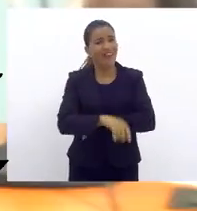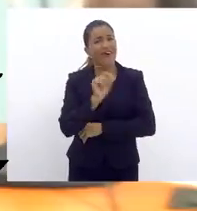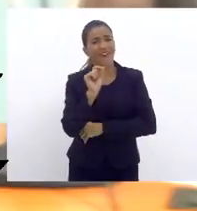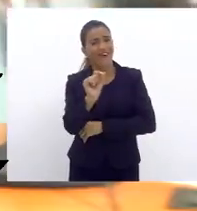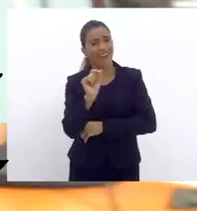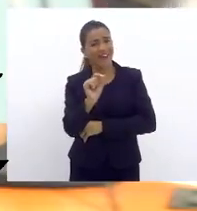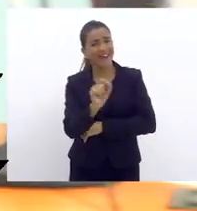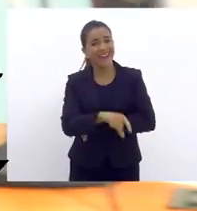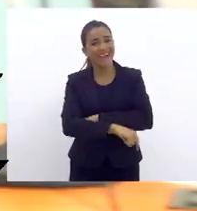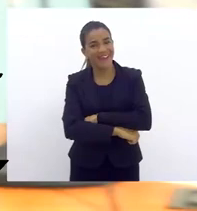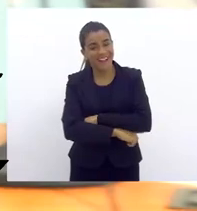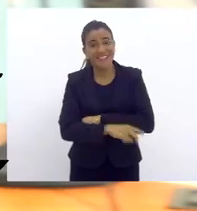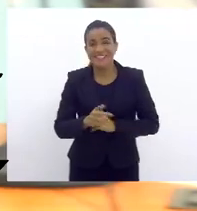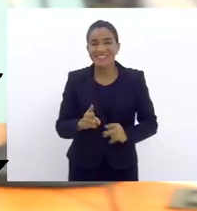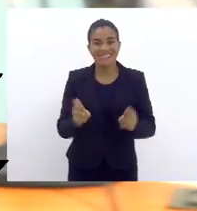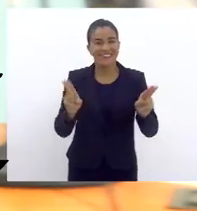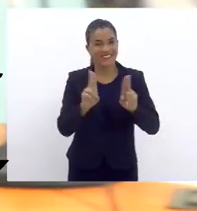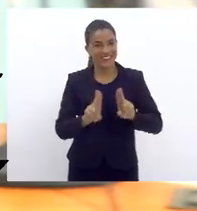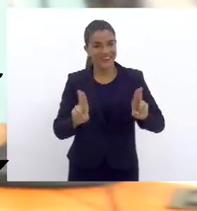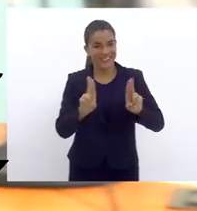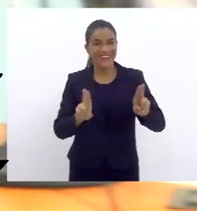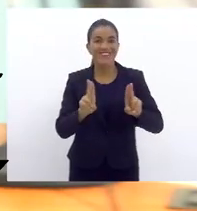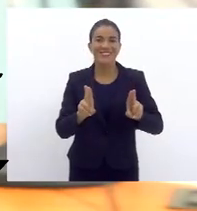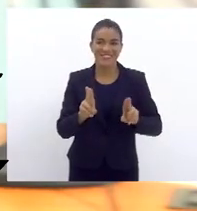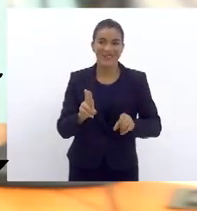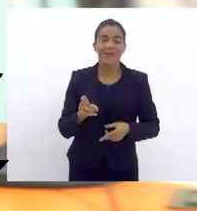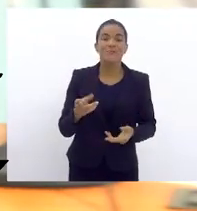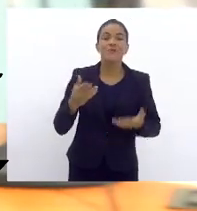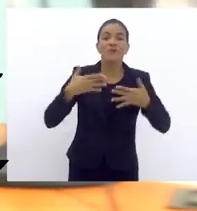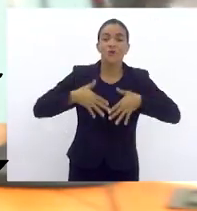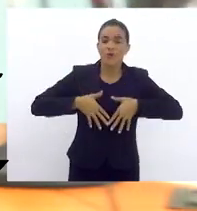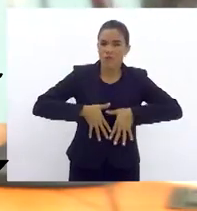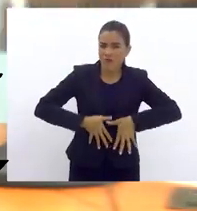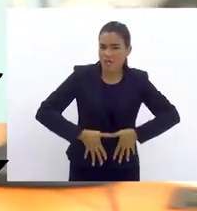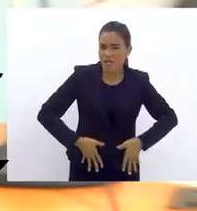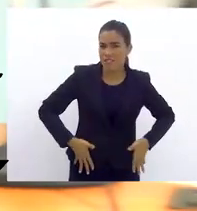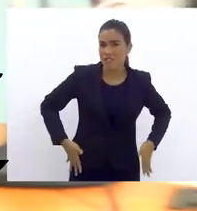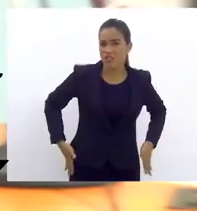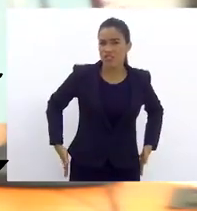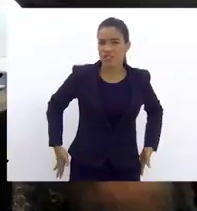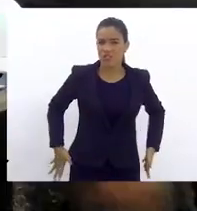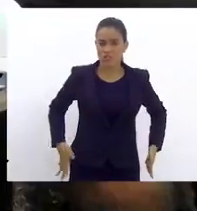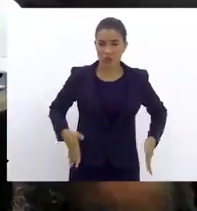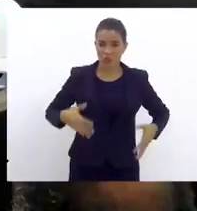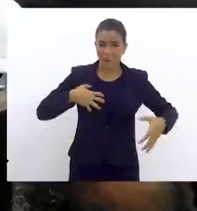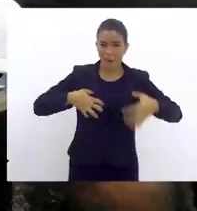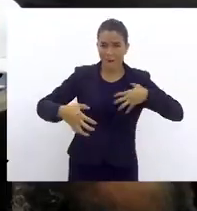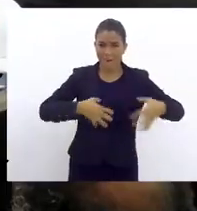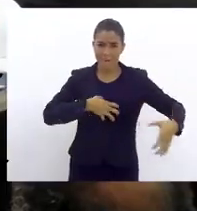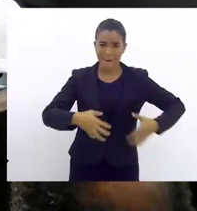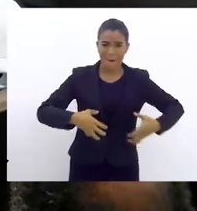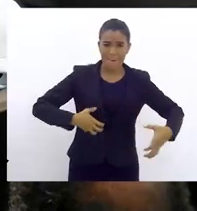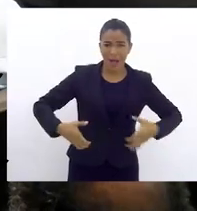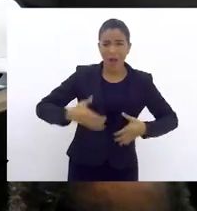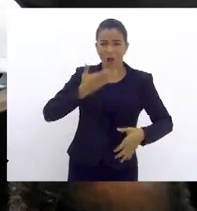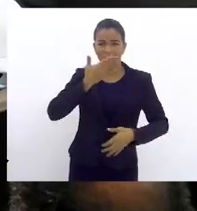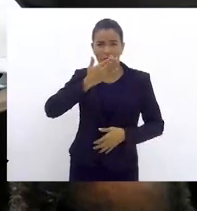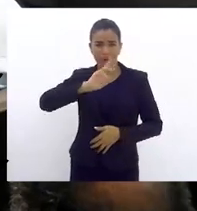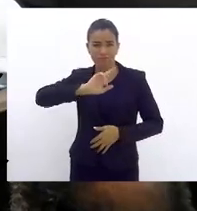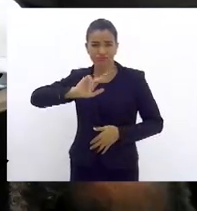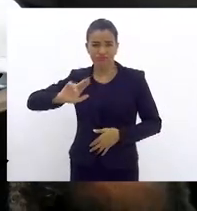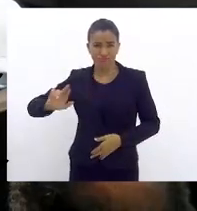e sempre usa no caso de hoje ela está com um vestido com várias cores e